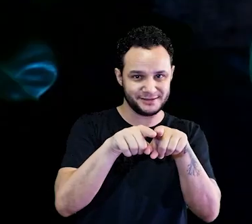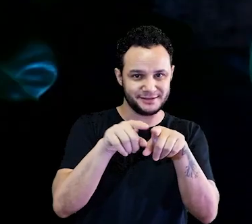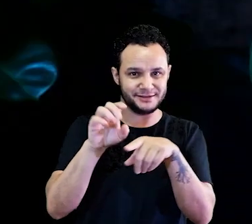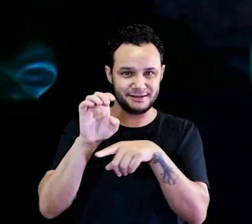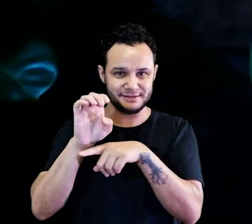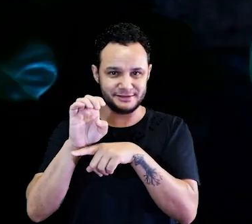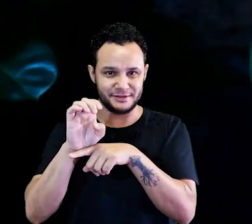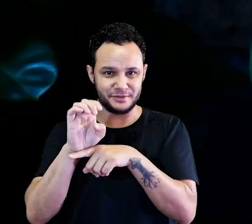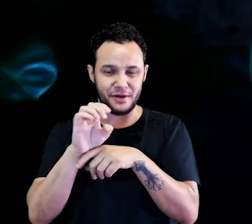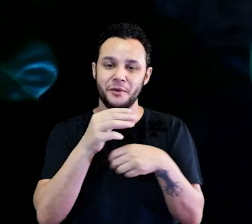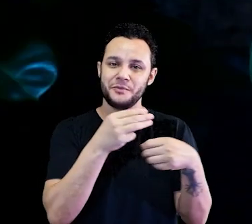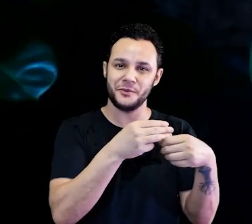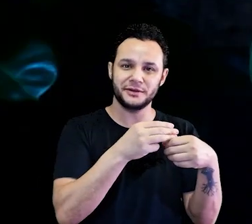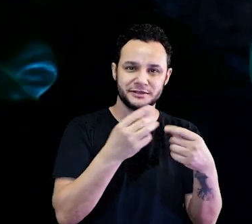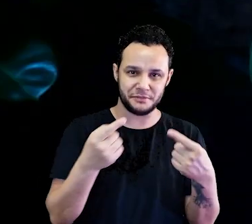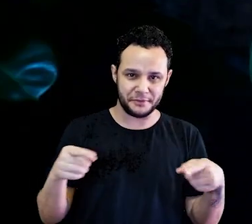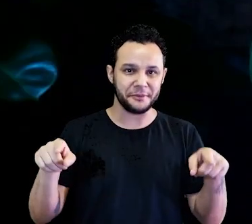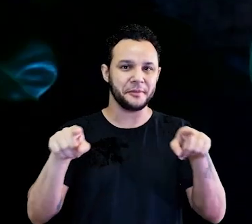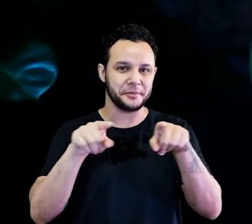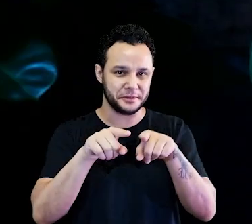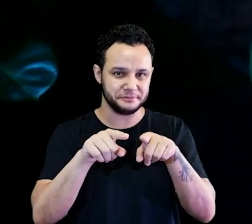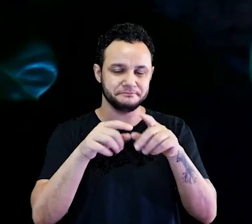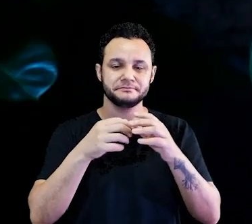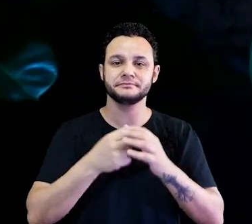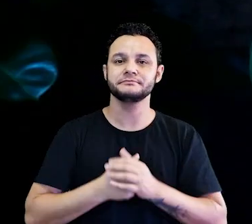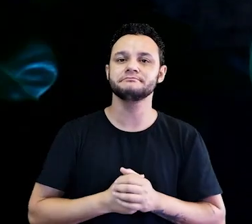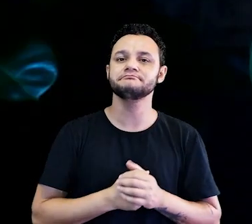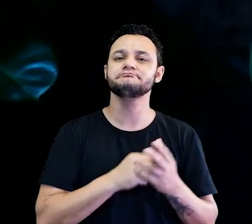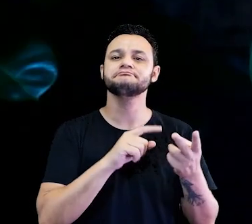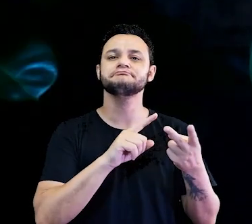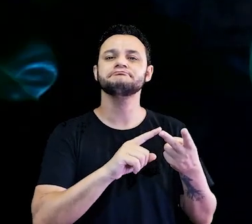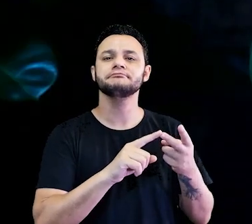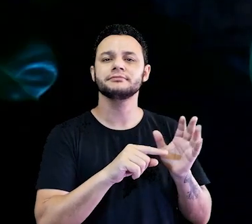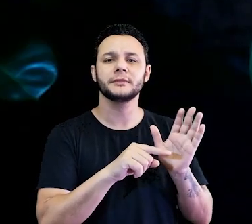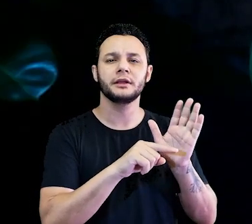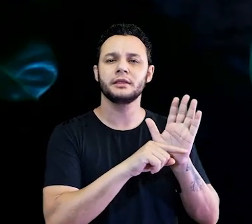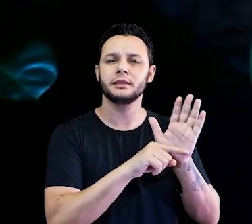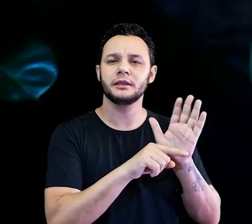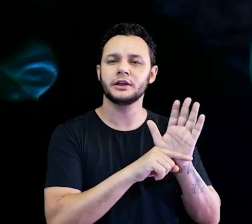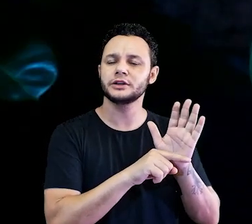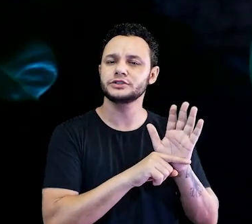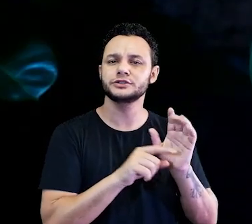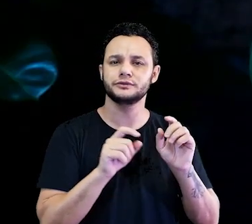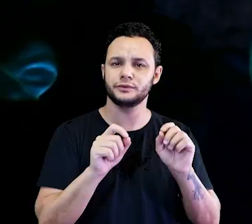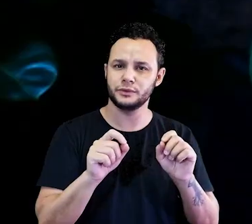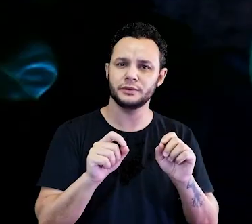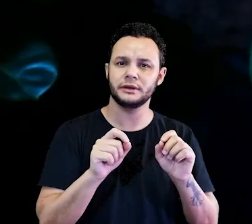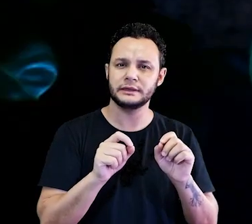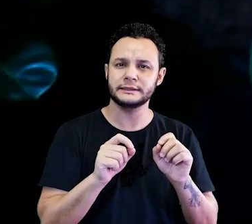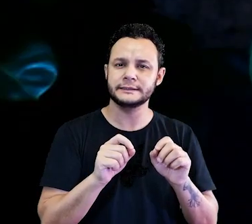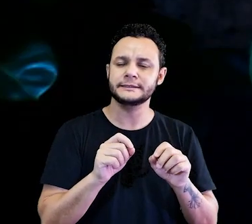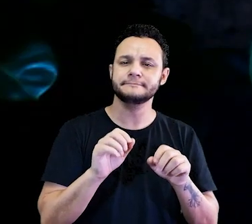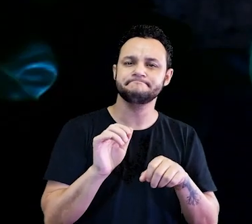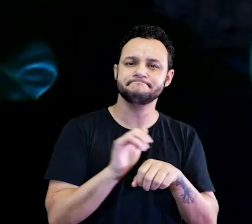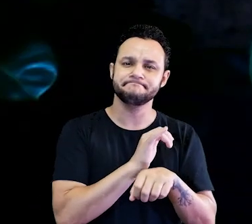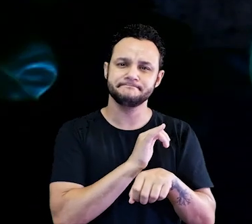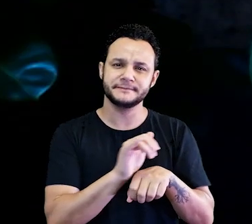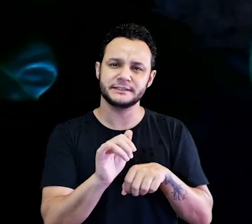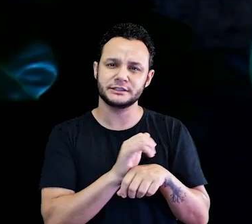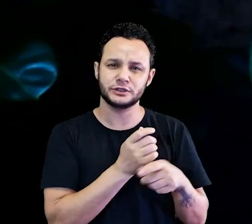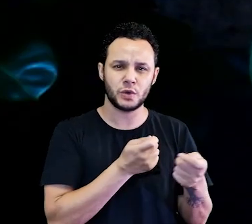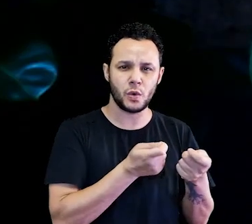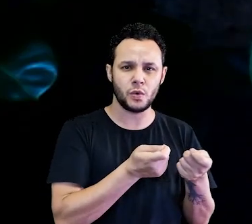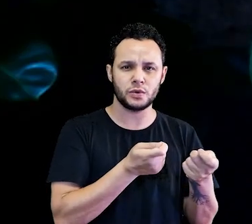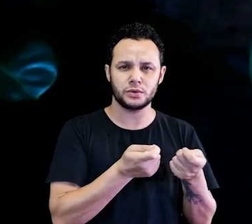colaboração, né? Outro ponto negativo também é a criação de outras formas de controle